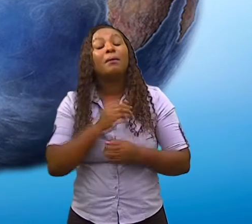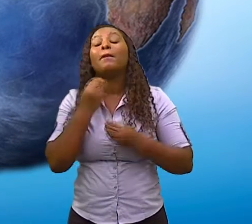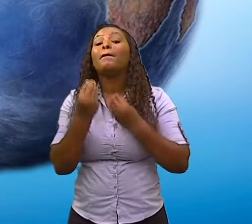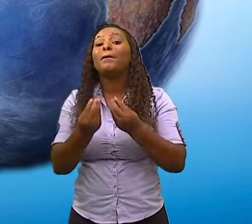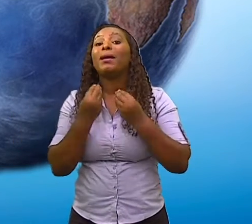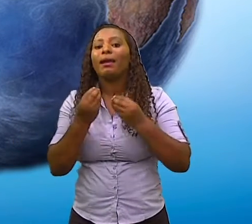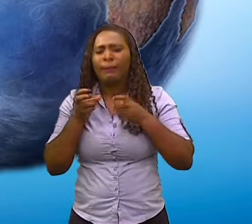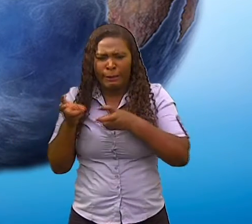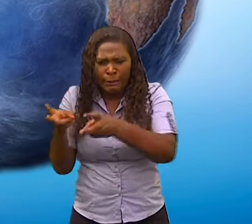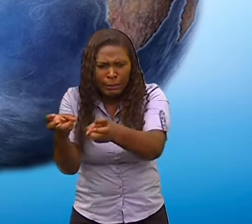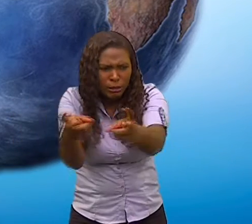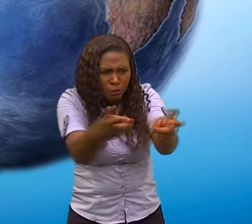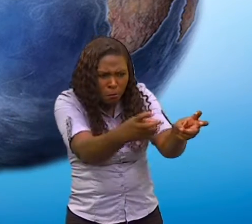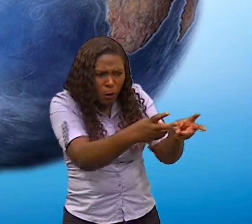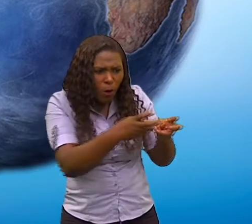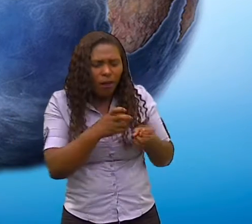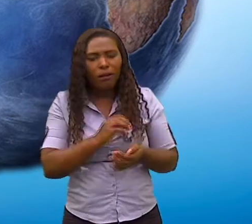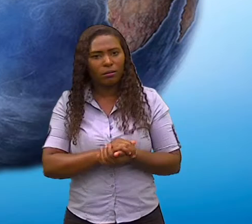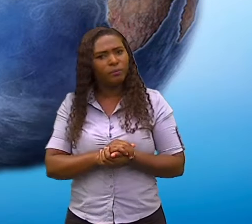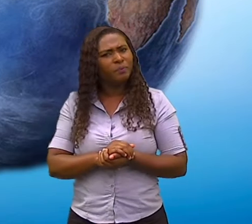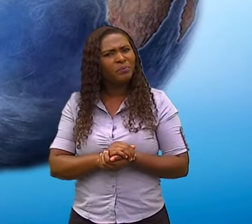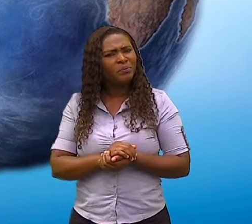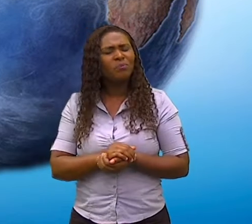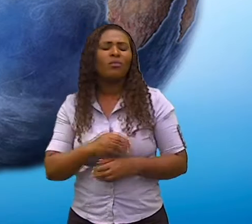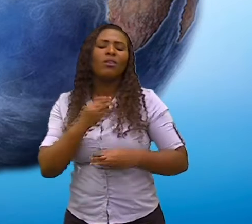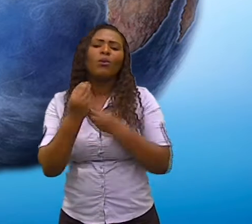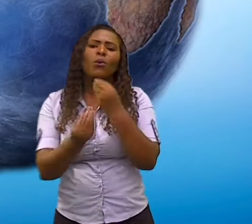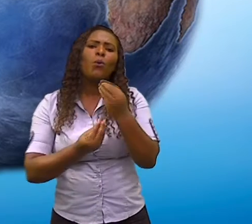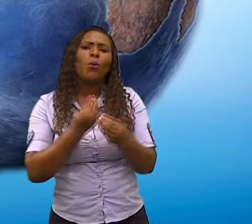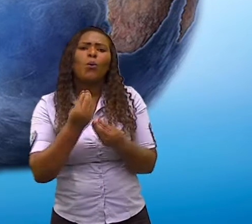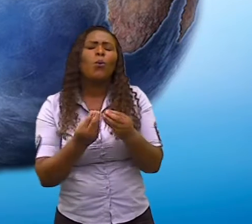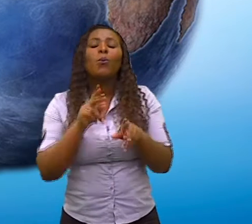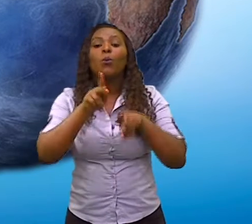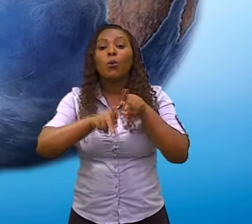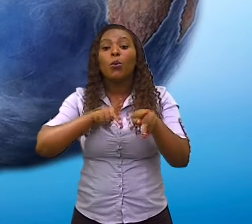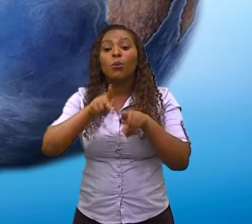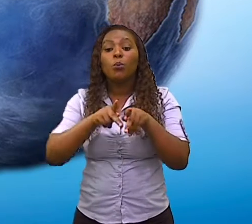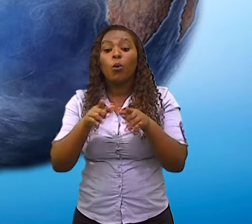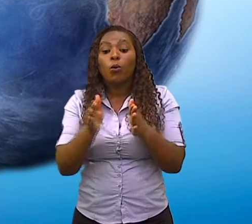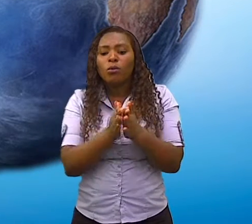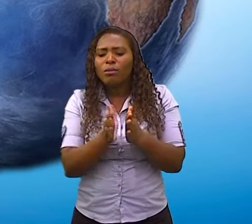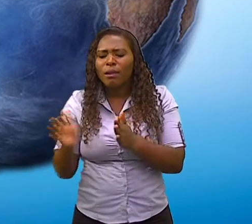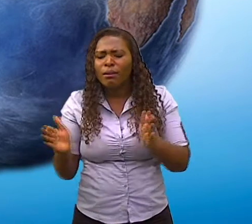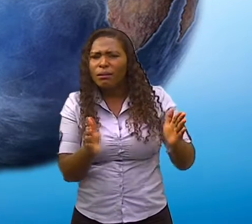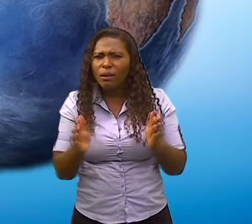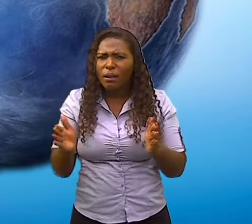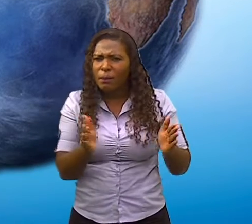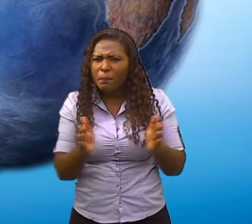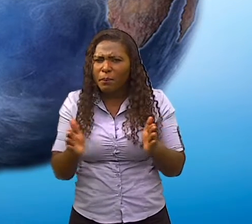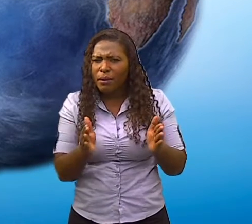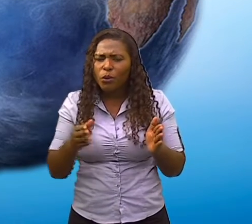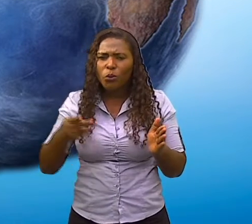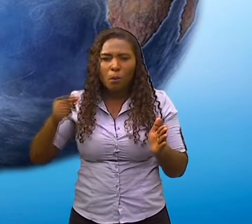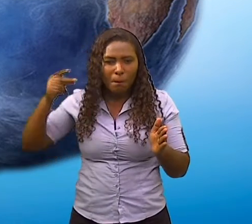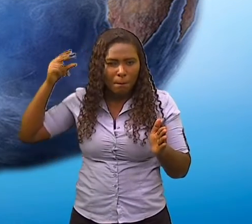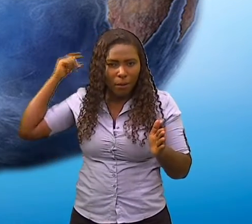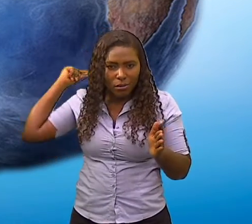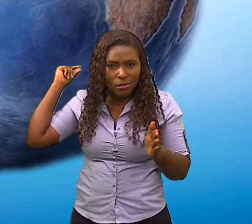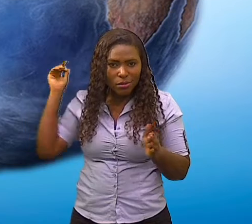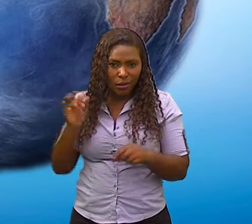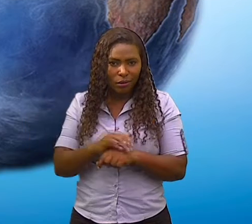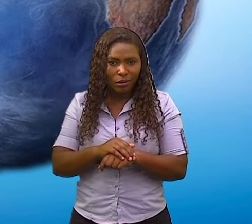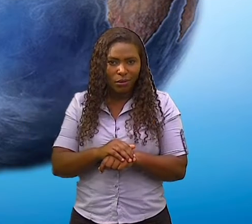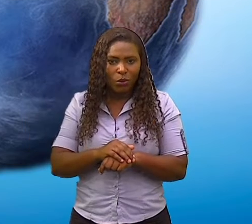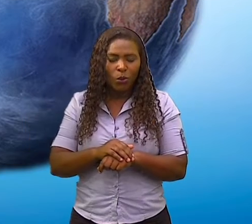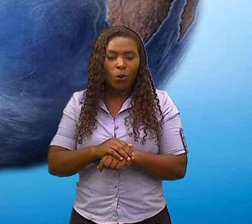Como nós sabemos como viviam as sociedades, os índios que já aqui já habitavam, os primeiros, vamos